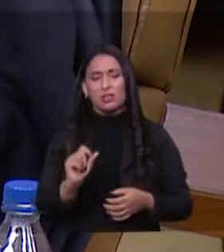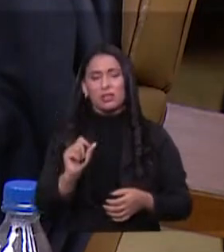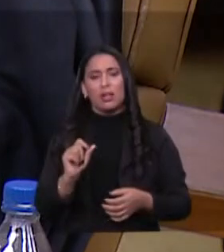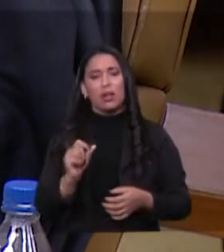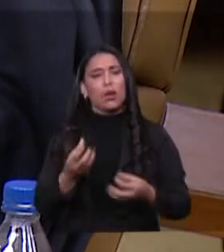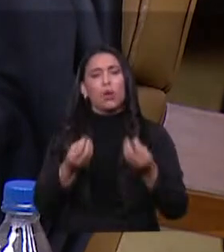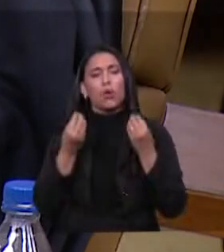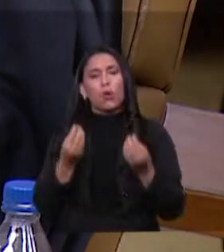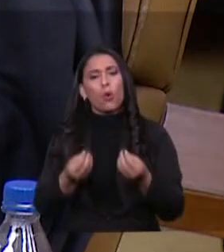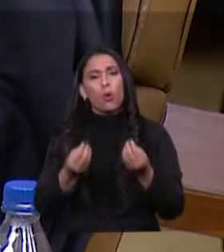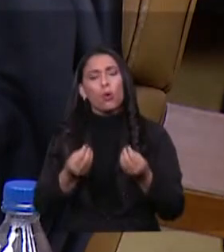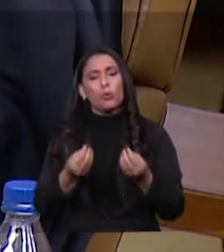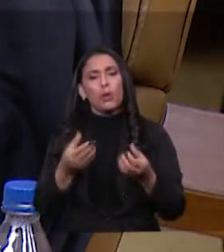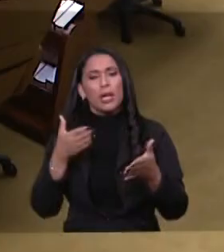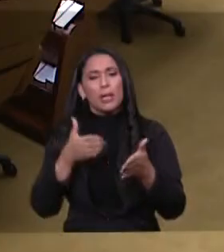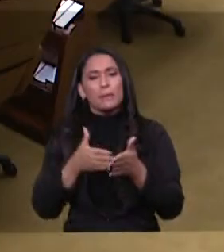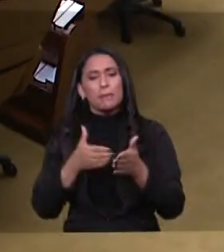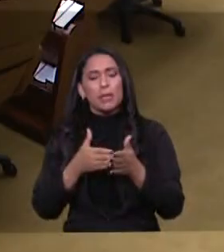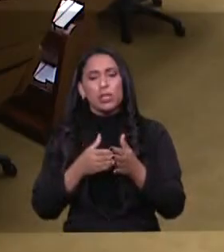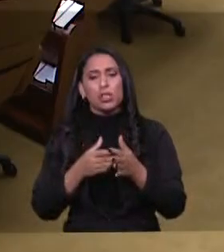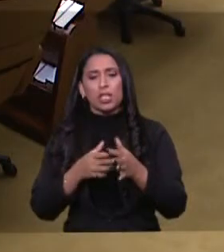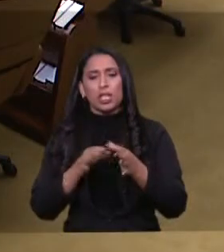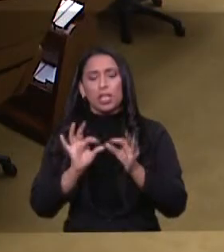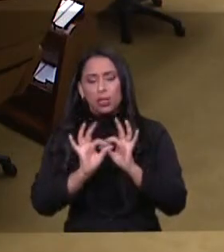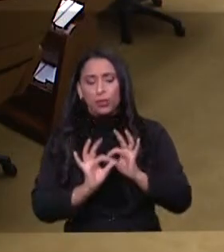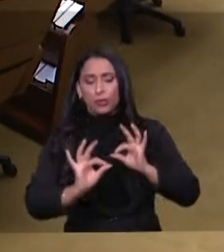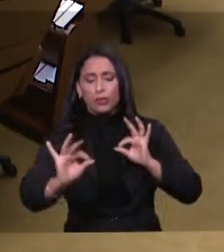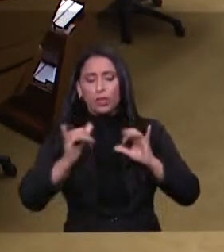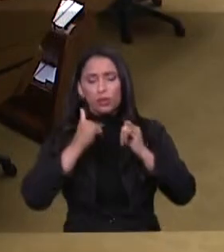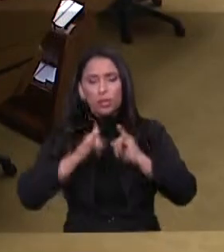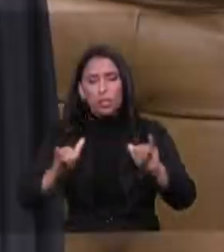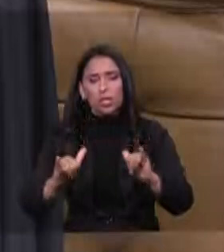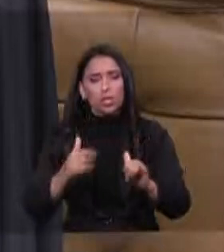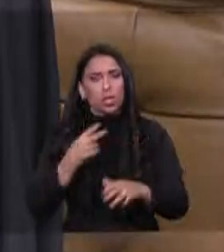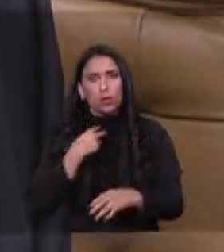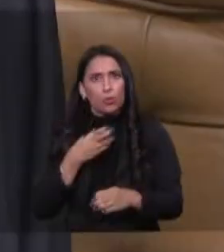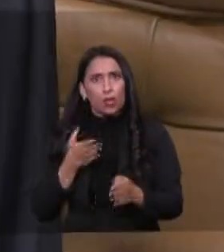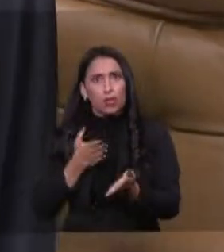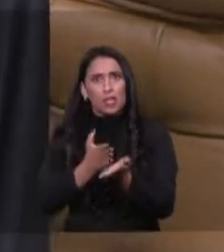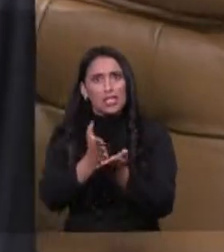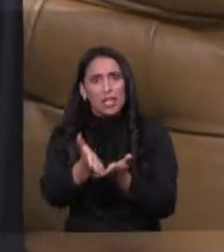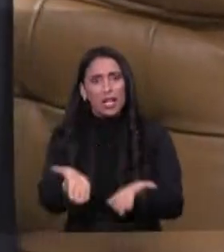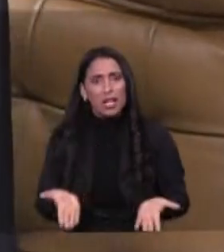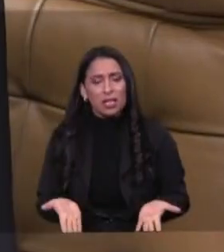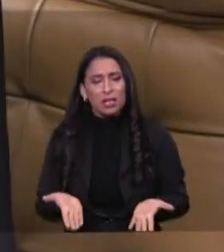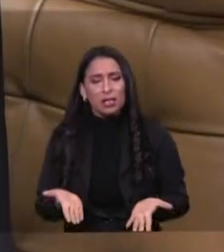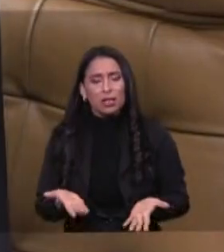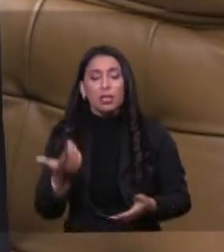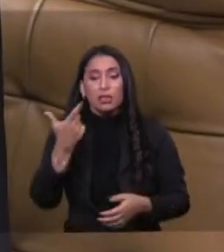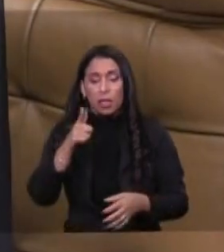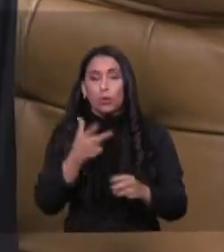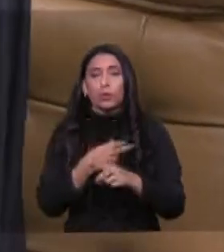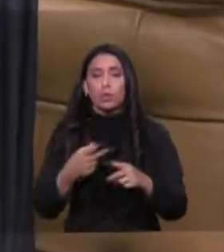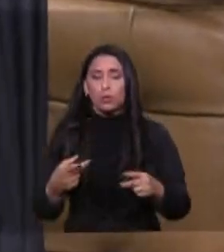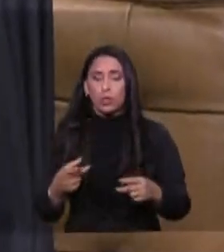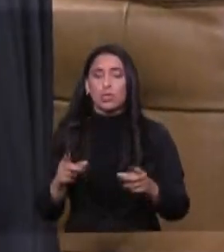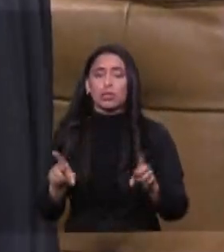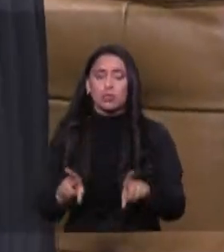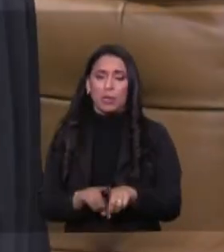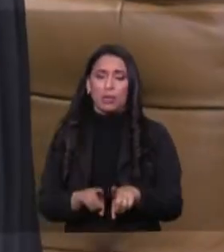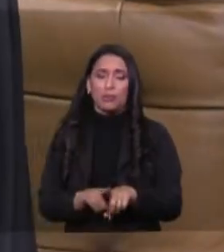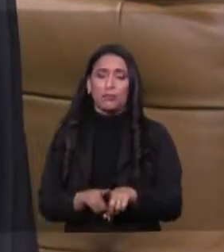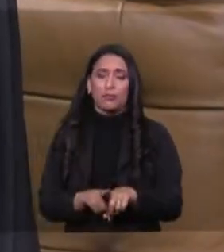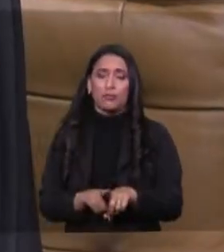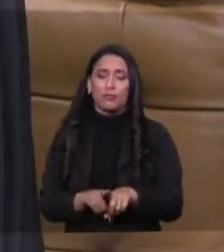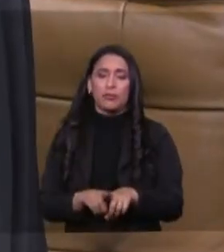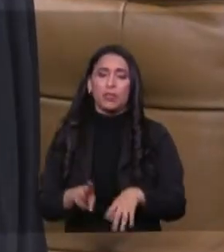Como que os índios podem impedir que um linhão passe por seu território? Ou, tem um outro ponto,